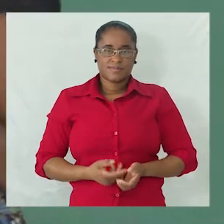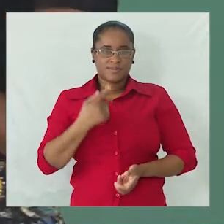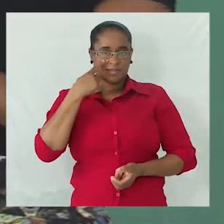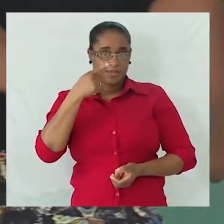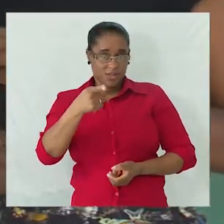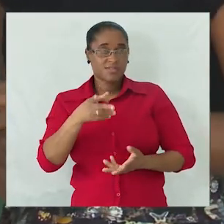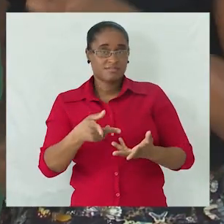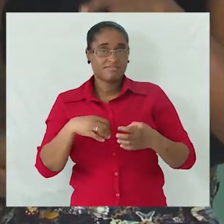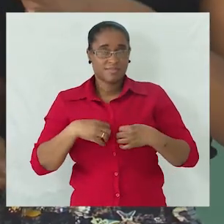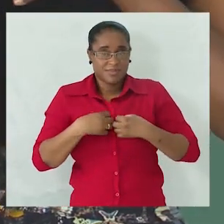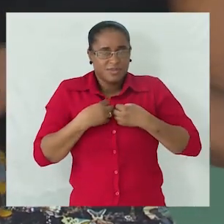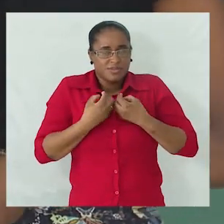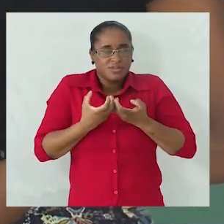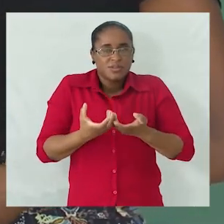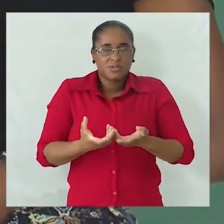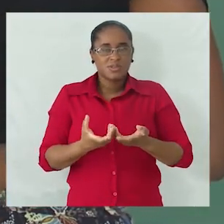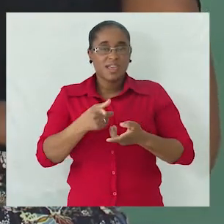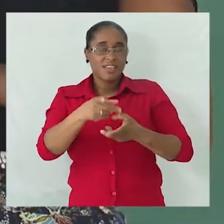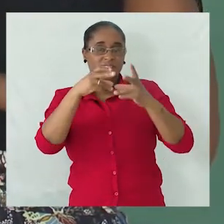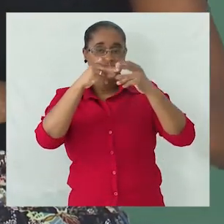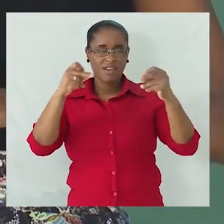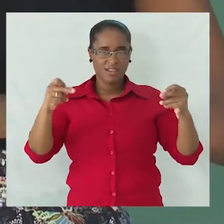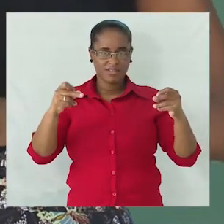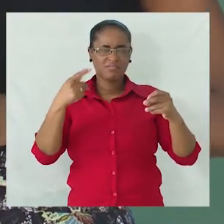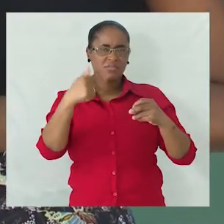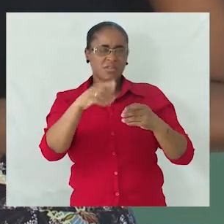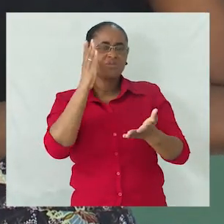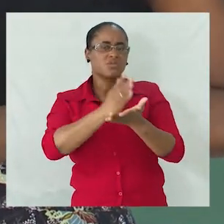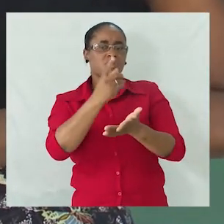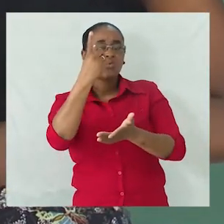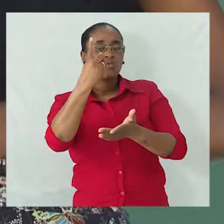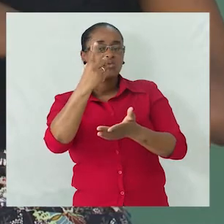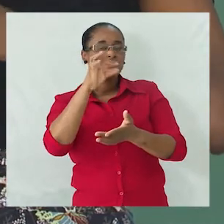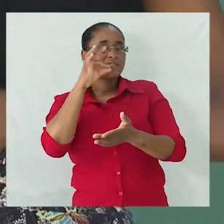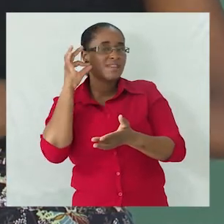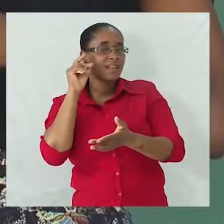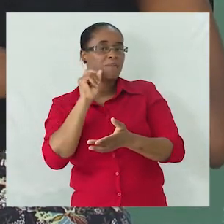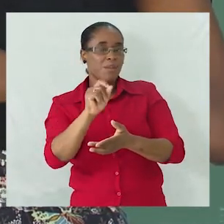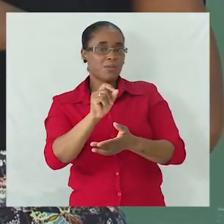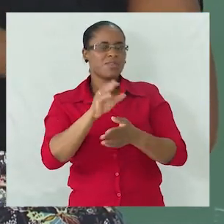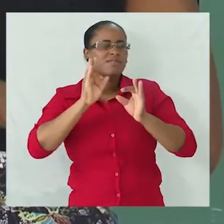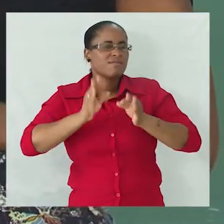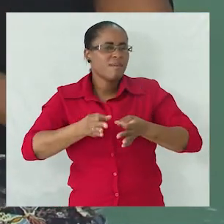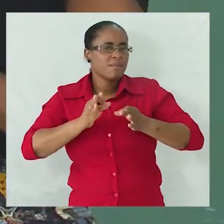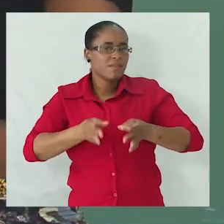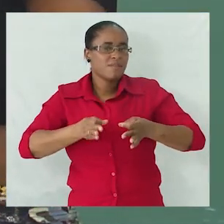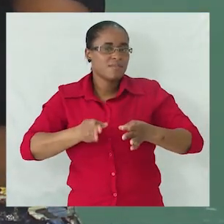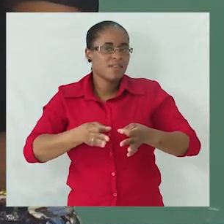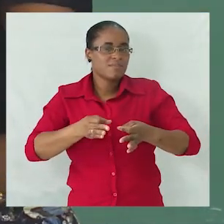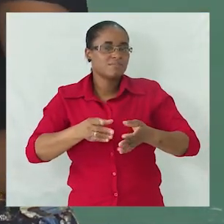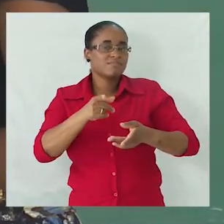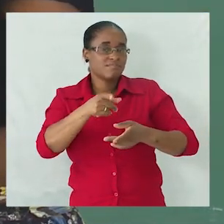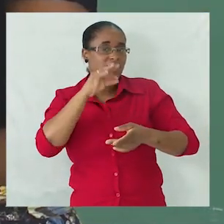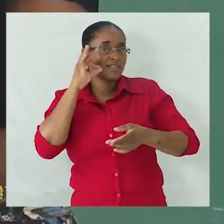Mostra emoções. Esta frase tem um único sinal de pontuação. É sempre